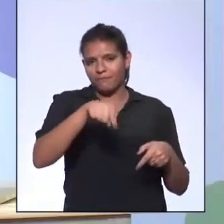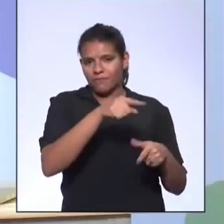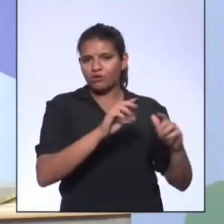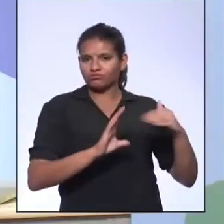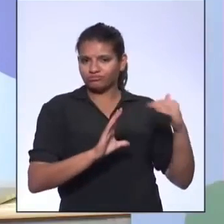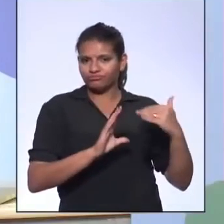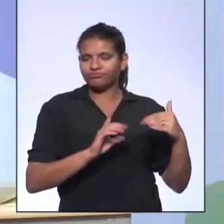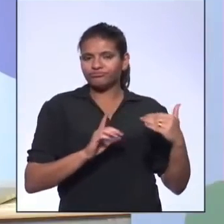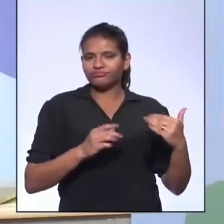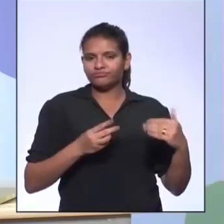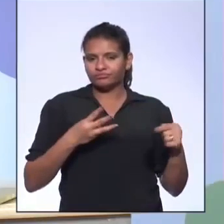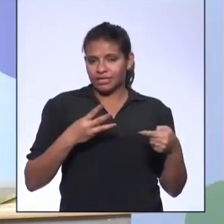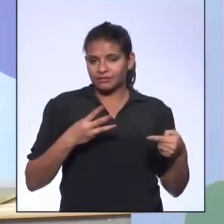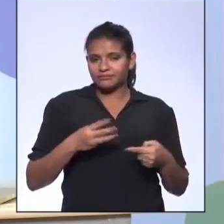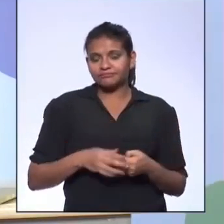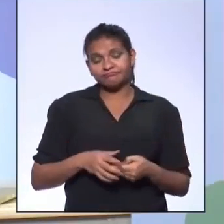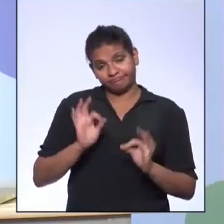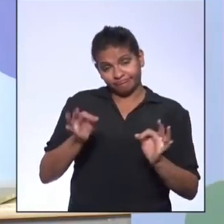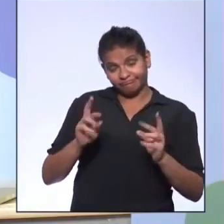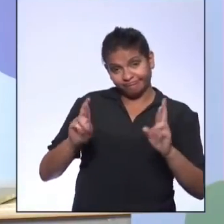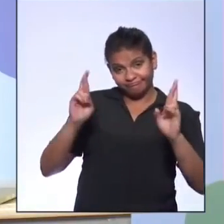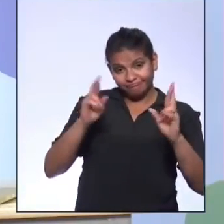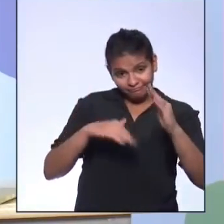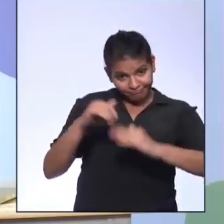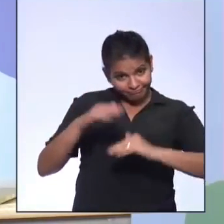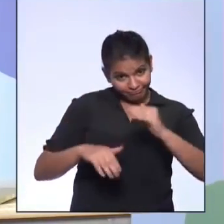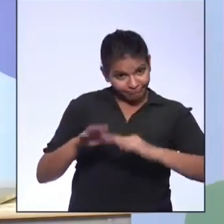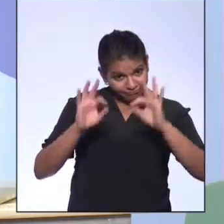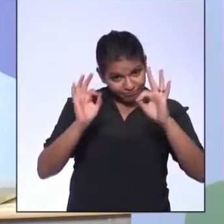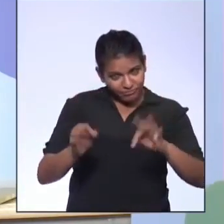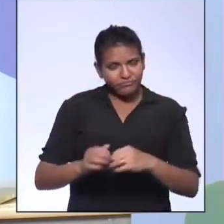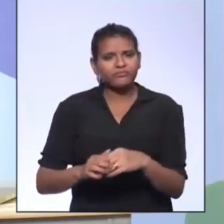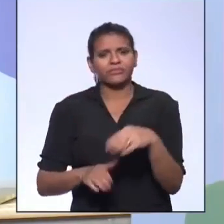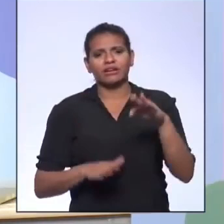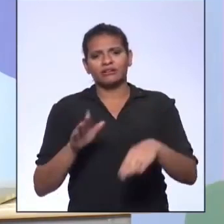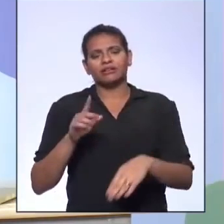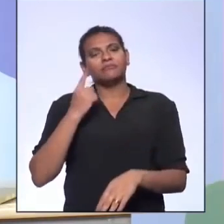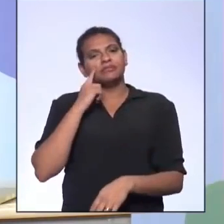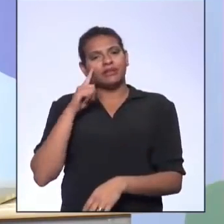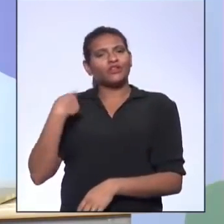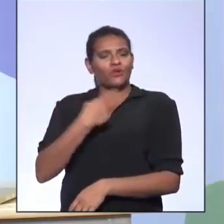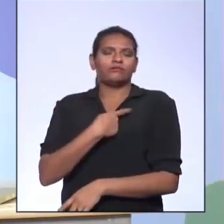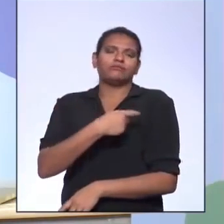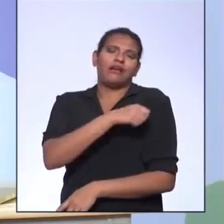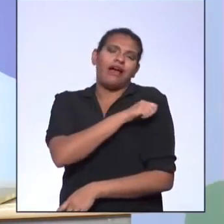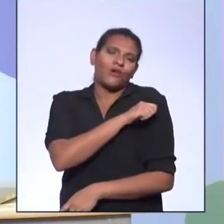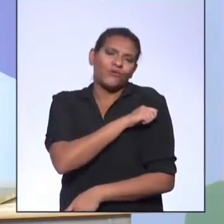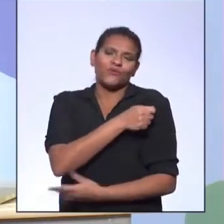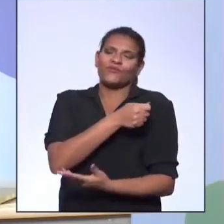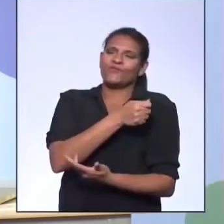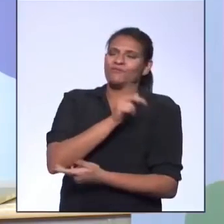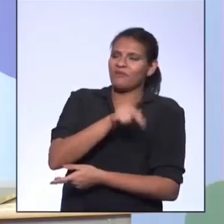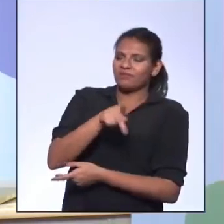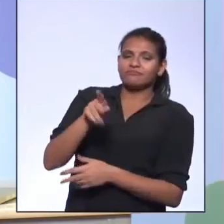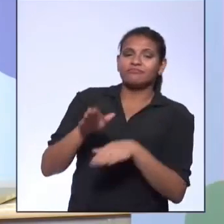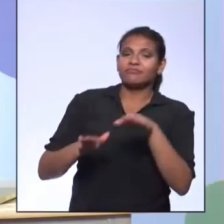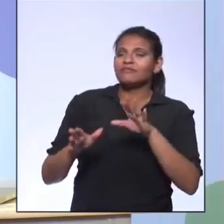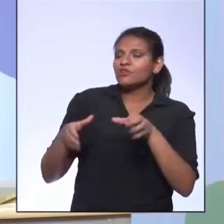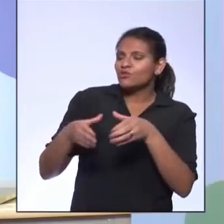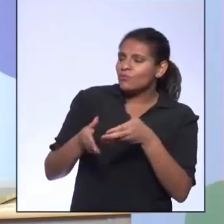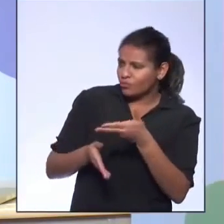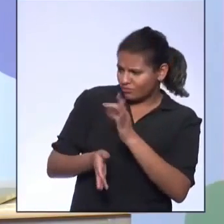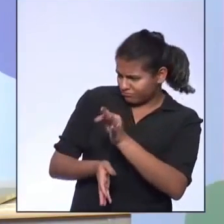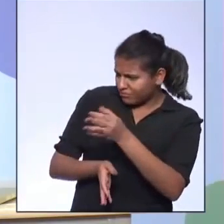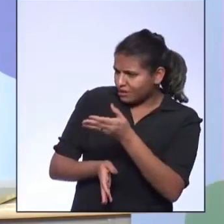e tomara que façam mesmo, né? Até pra gente, viu? A gente fala, os alunos, a gente também. Você tem que defender uma ideia no grupo, né, professor? E ali tá